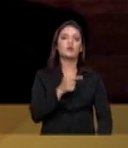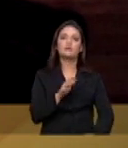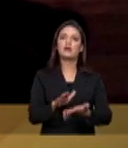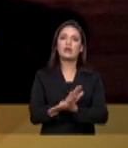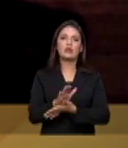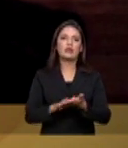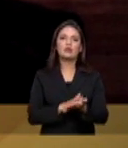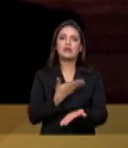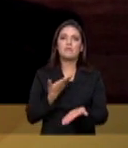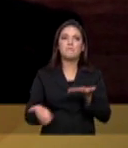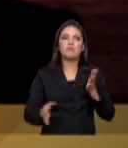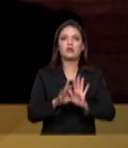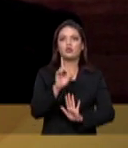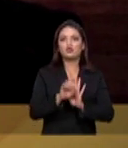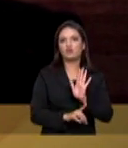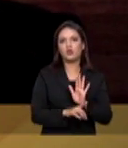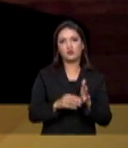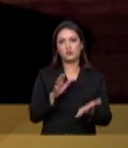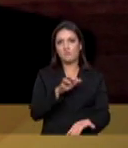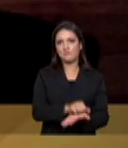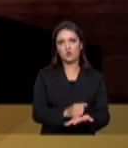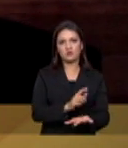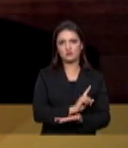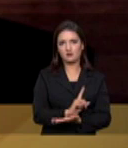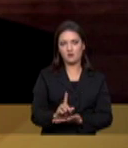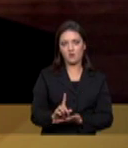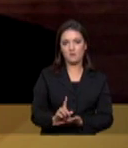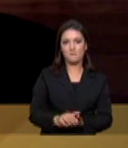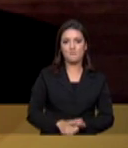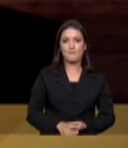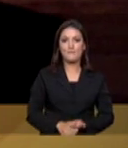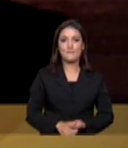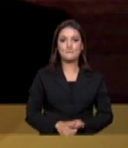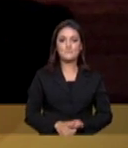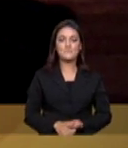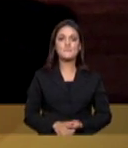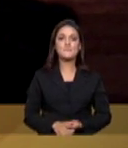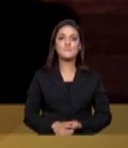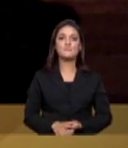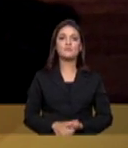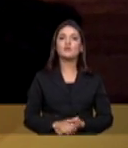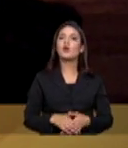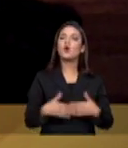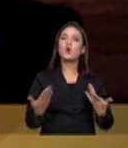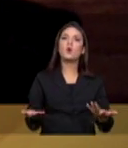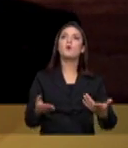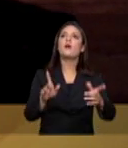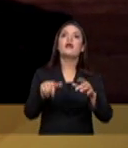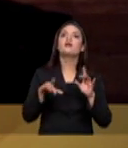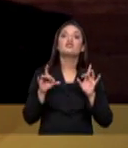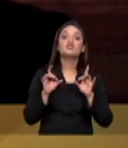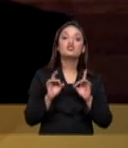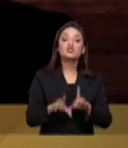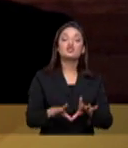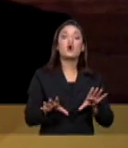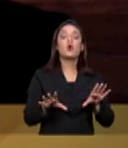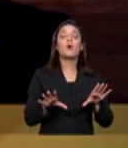à posse Permanente em tradicional apenas aquelas comunidades indígenas